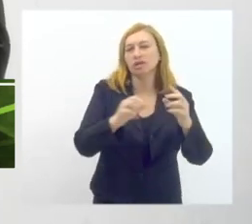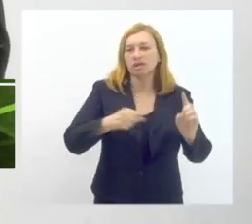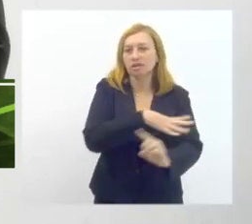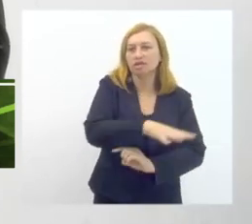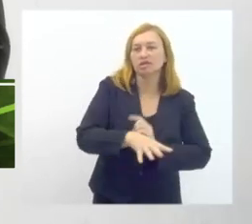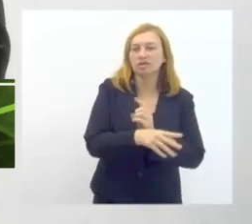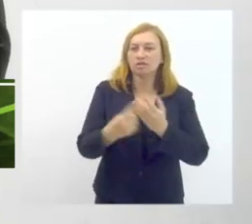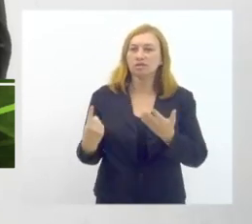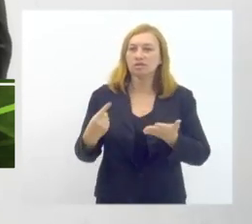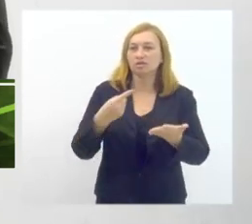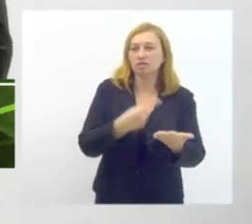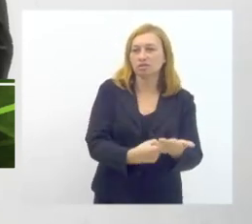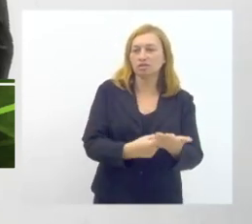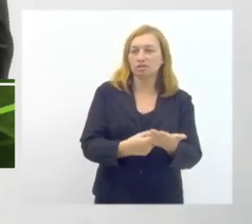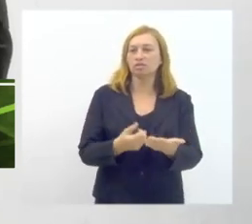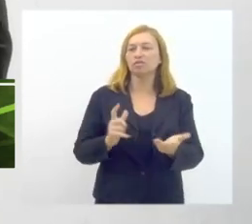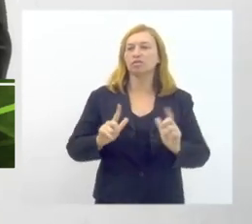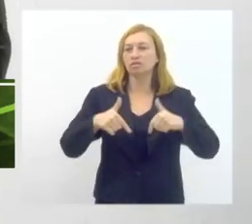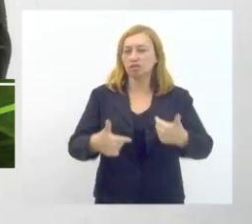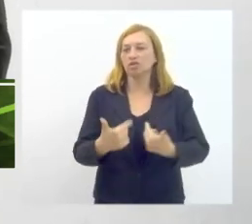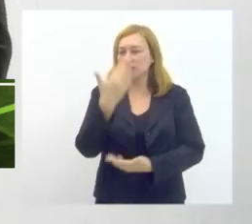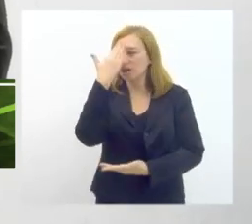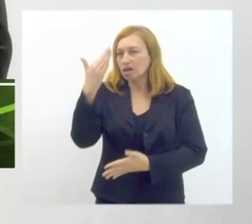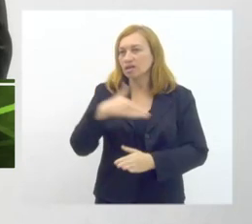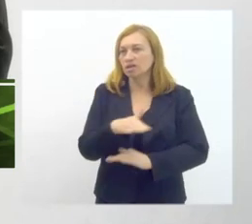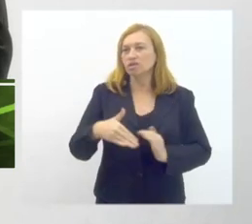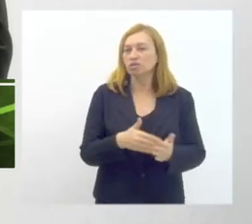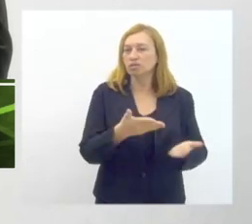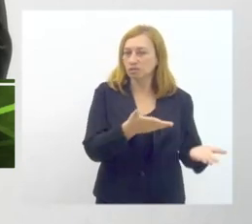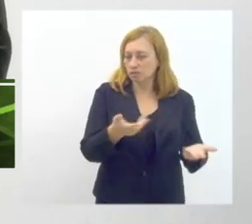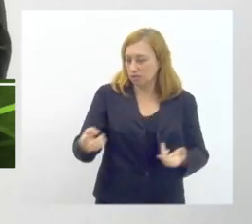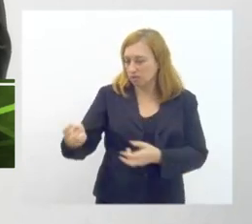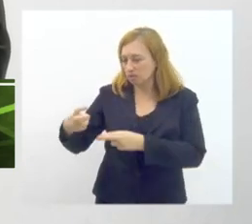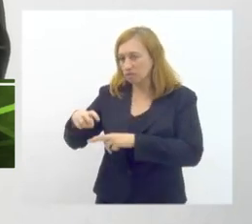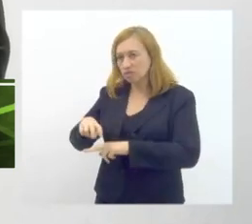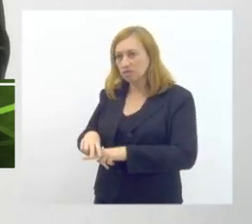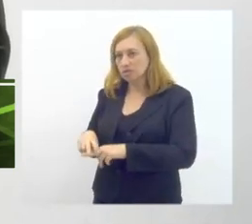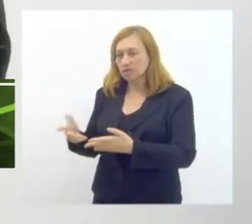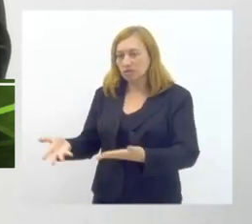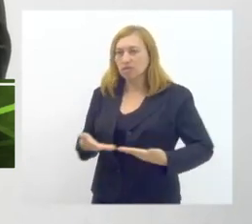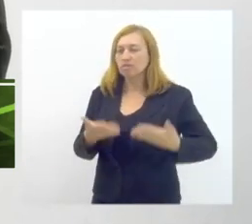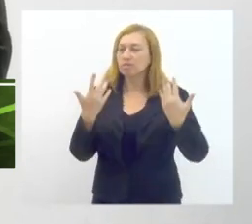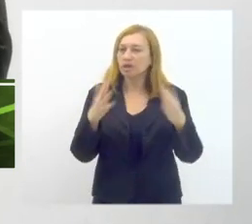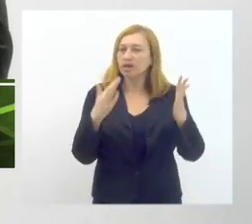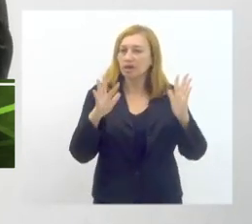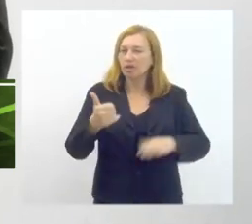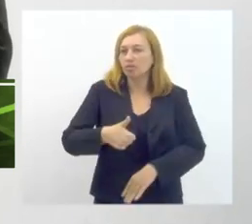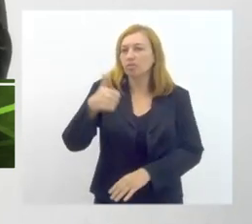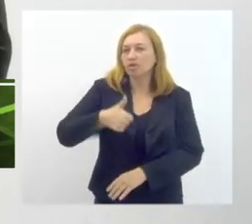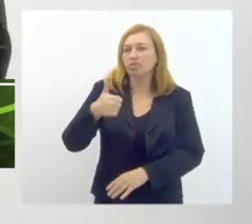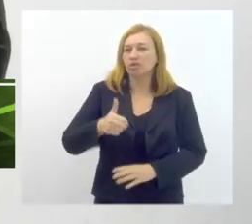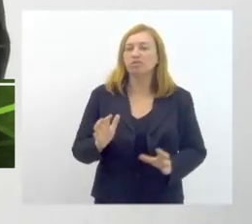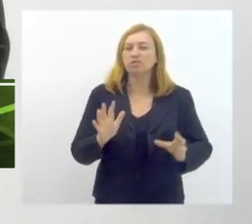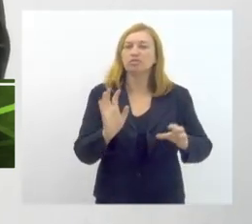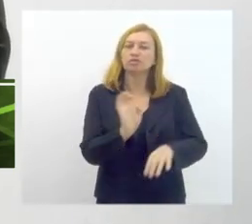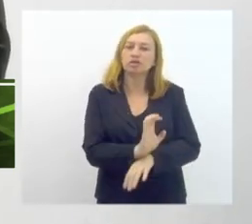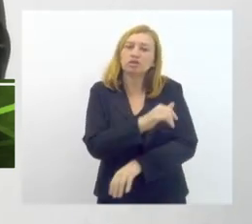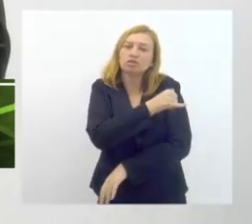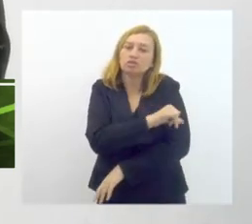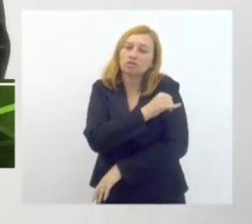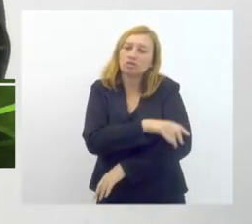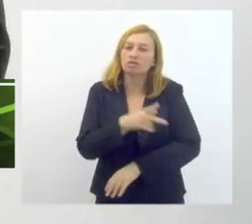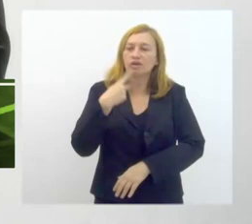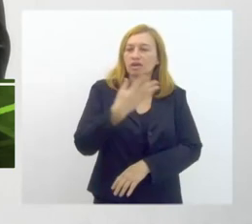a consolidação da nossa atuação. Agradeço a todos que vieram aqui prestigiar o primeiro Fórum de Consórcio de Saúde do Estado do Rio de Janeiro, afirmando